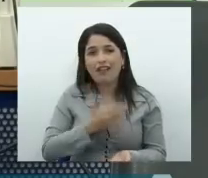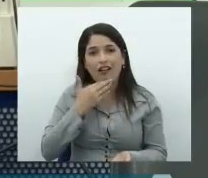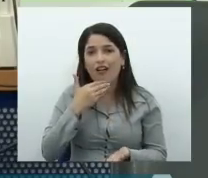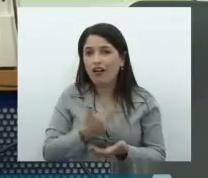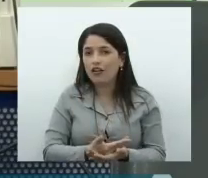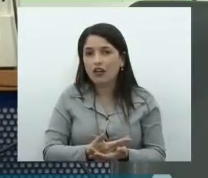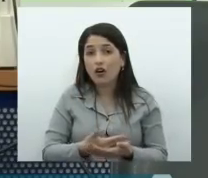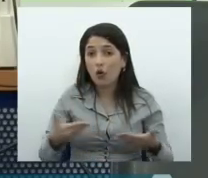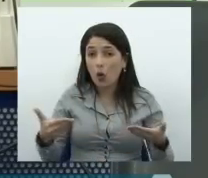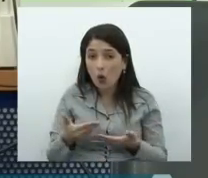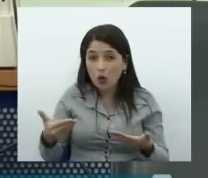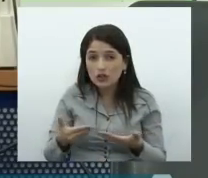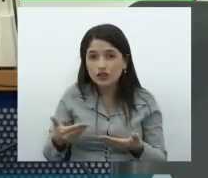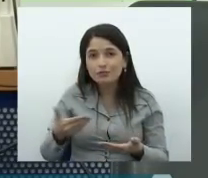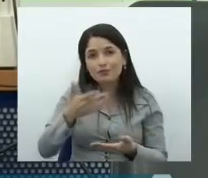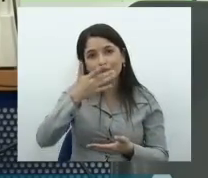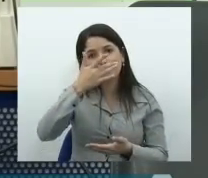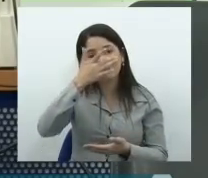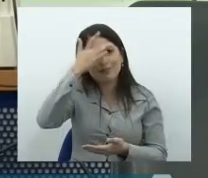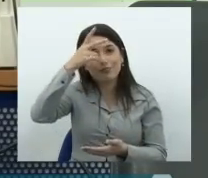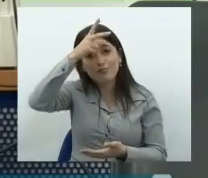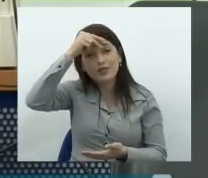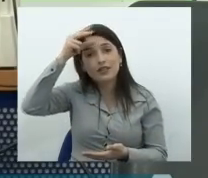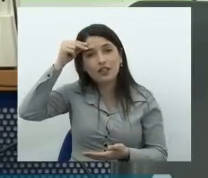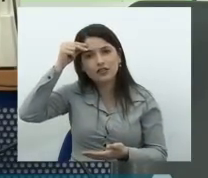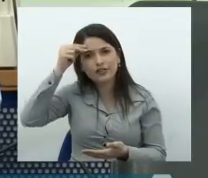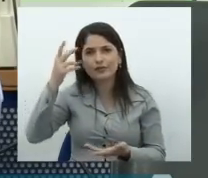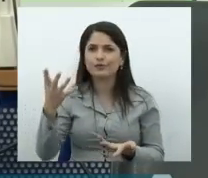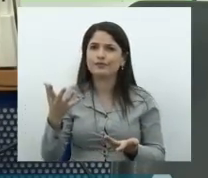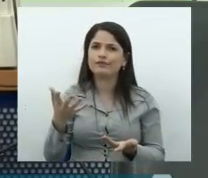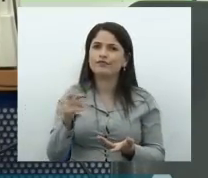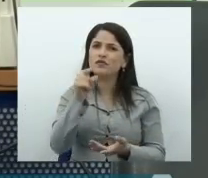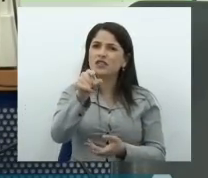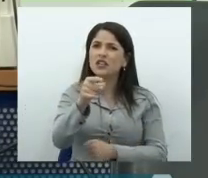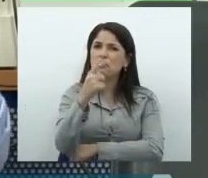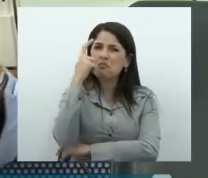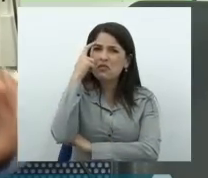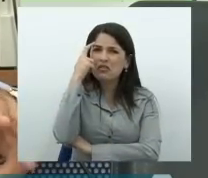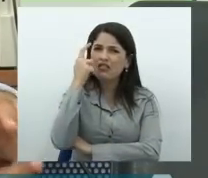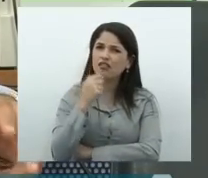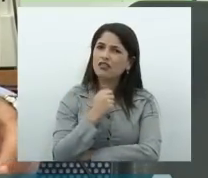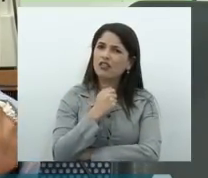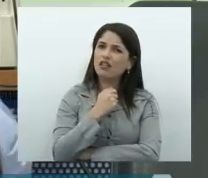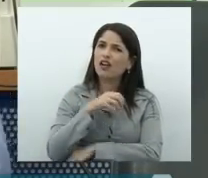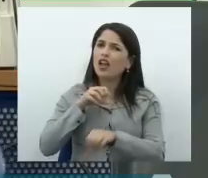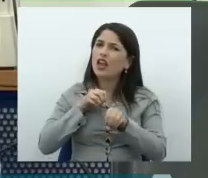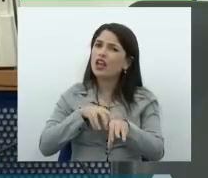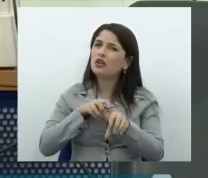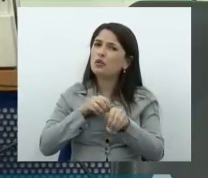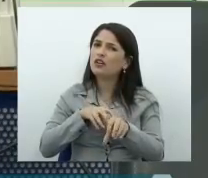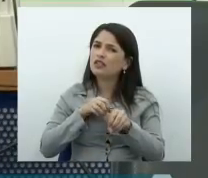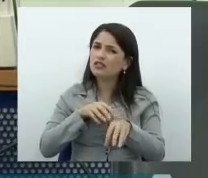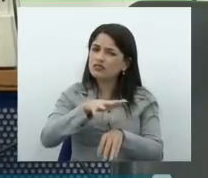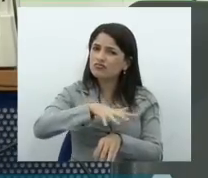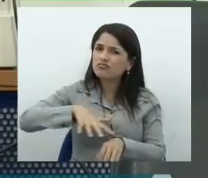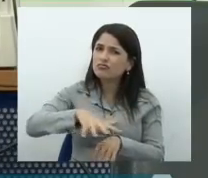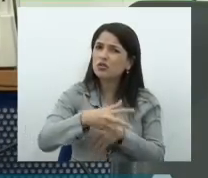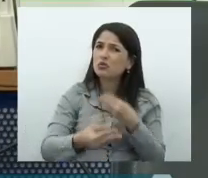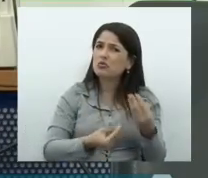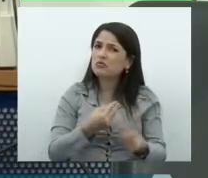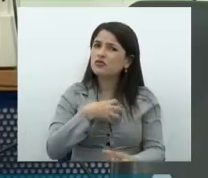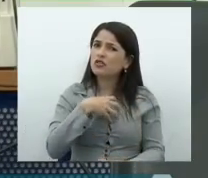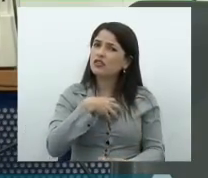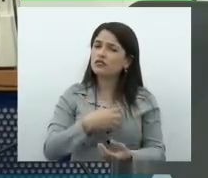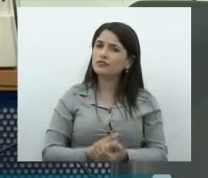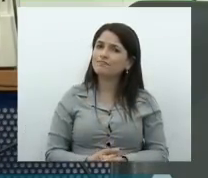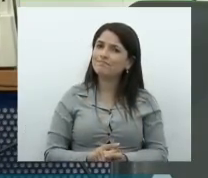cidade. Imagina vocês que a educação, do jeito que está hoje, tudo que foi prometido em 2012, estamos